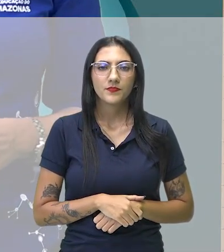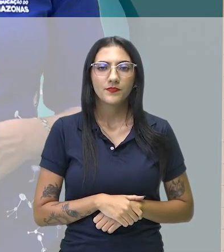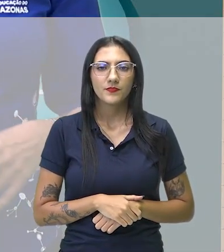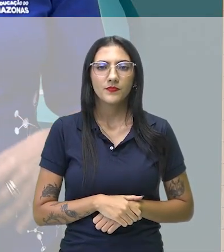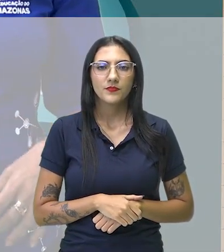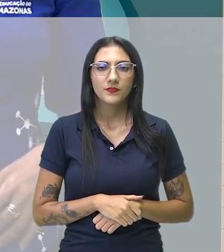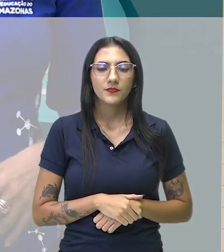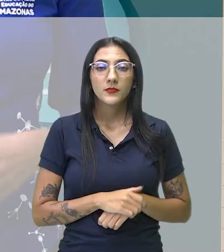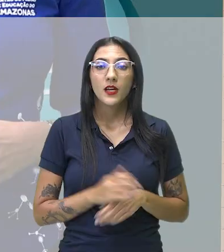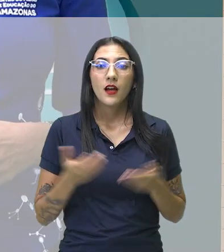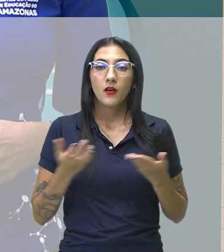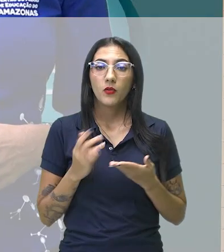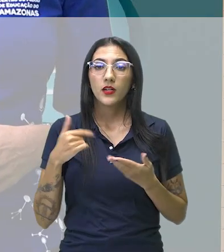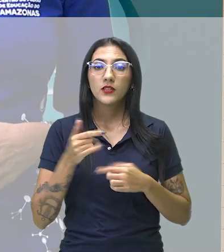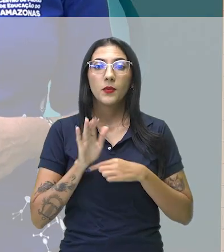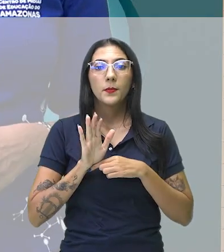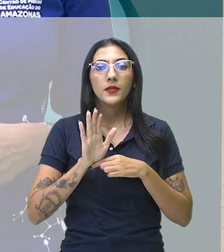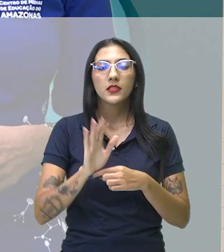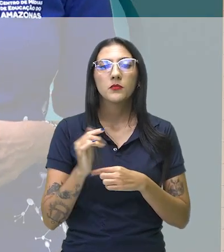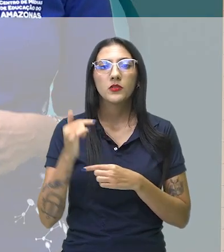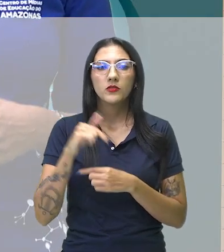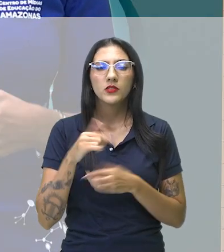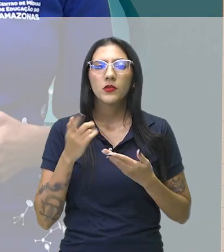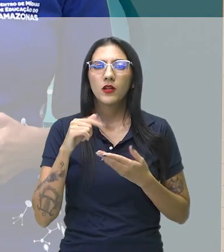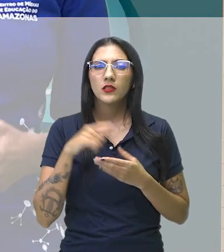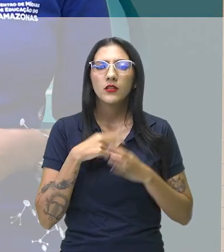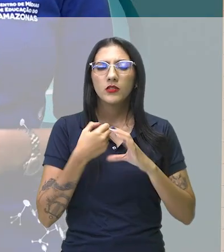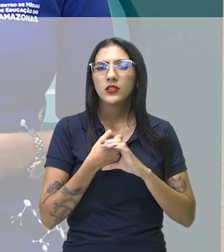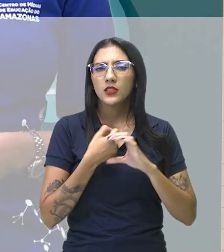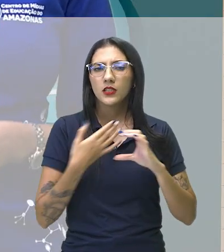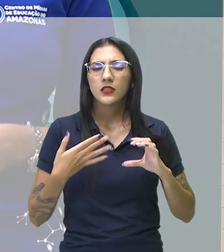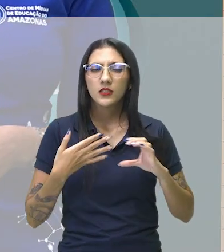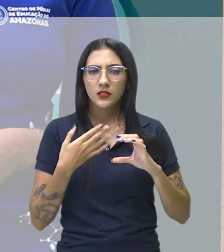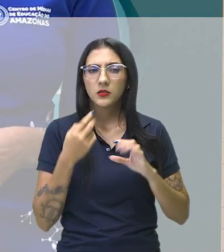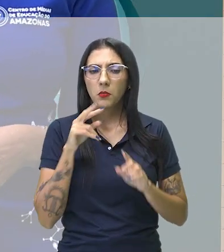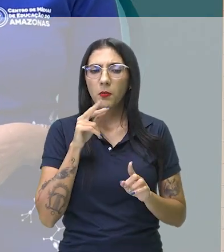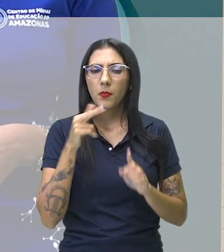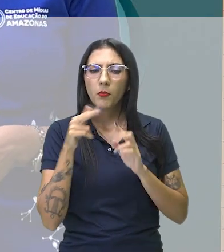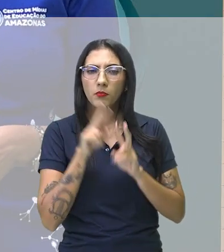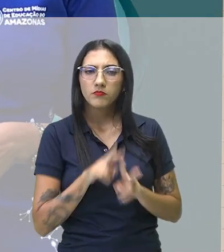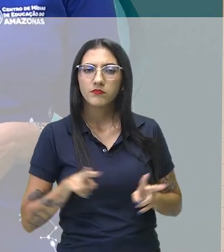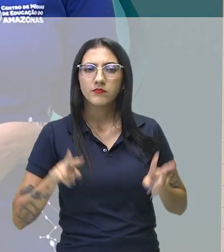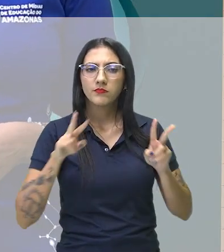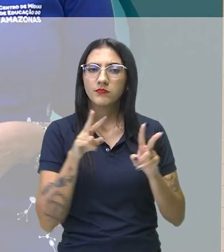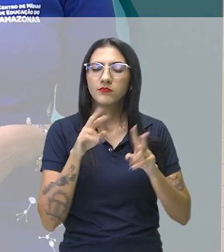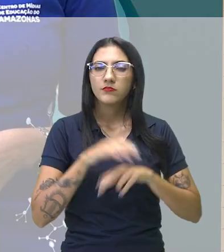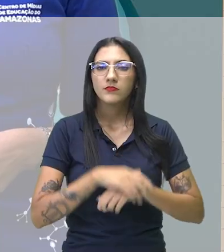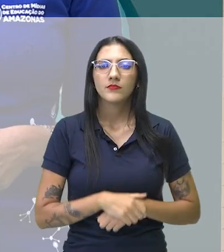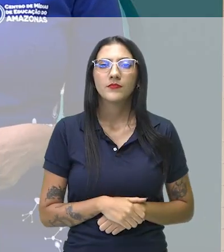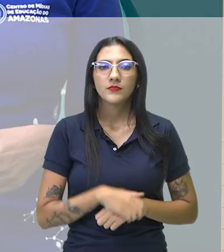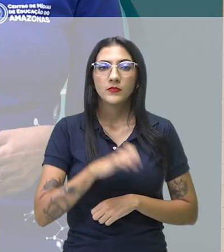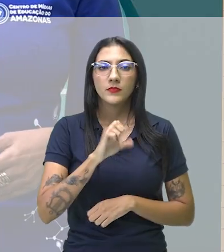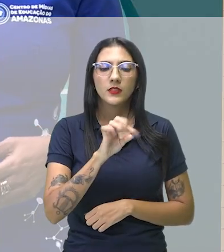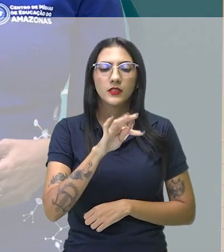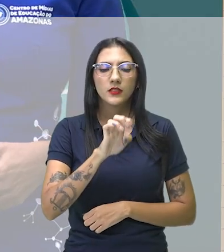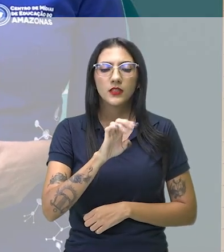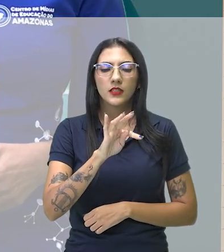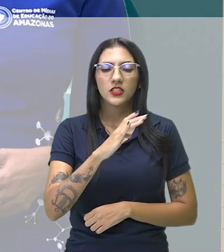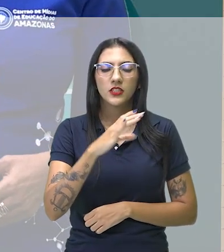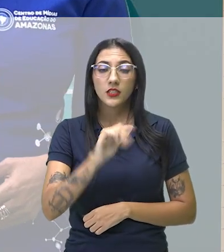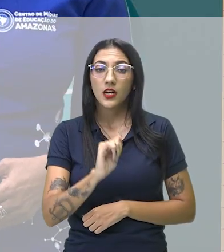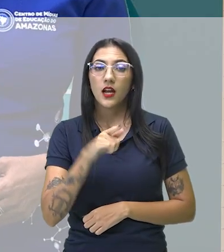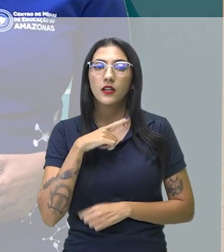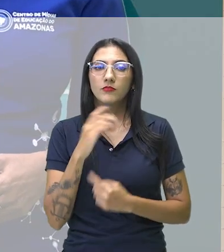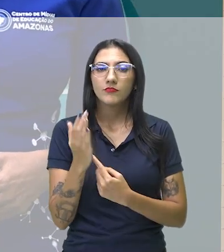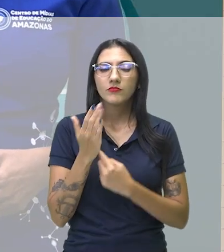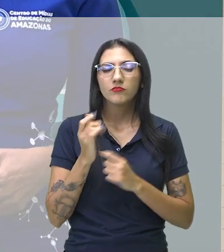Vamos agora conceituar para vocês os valores estéticos numa obra de arte. A estética nos conduz